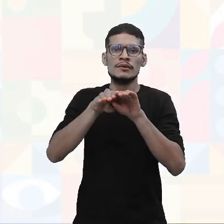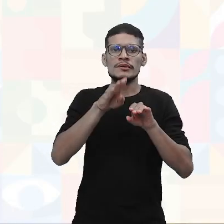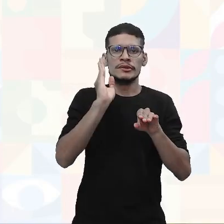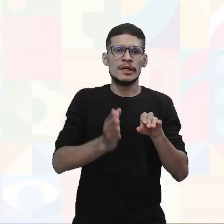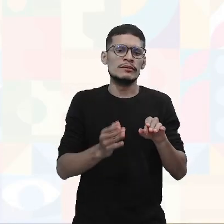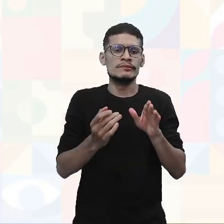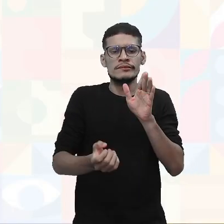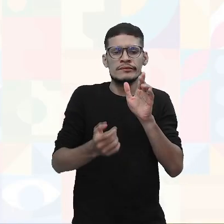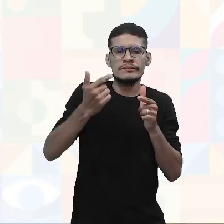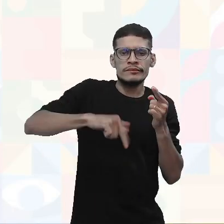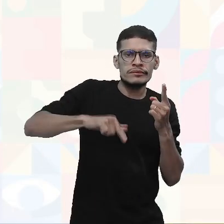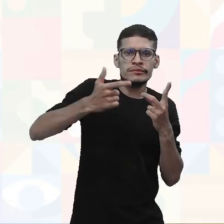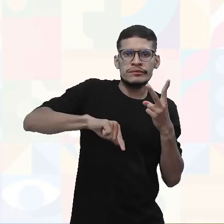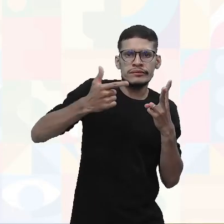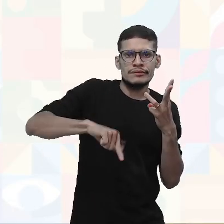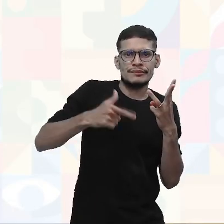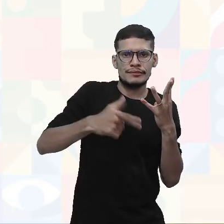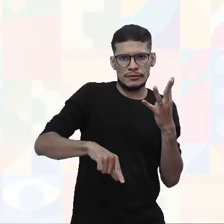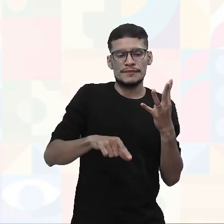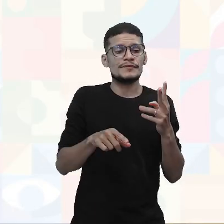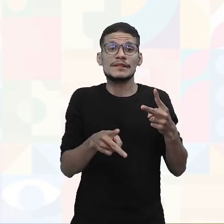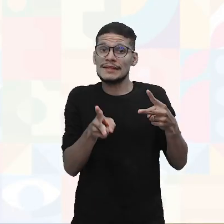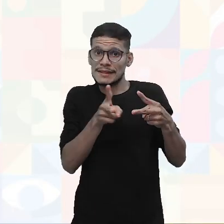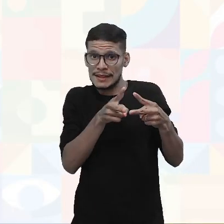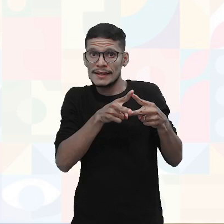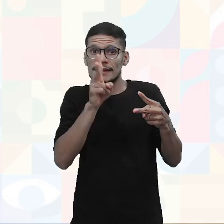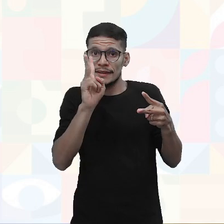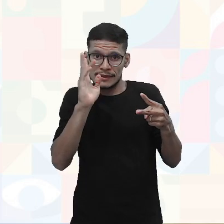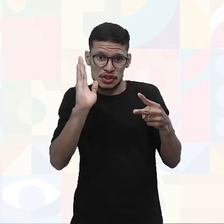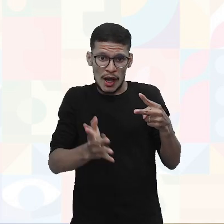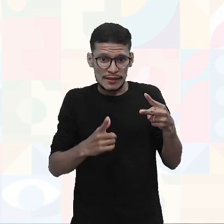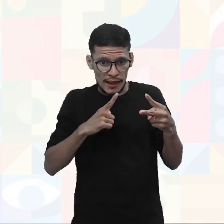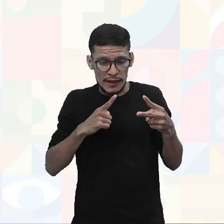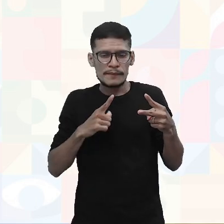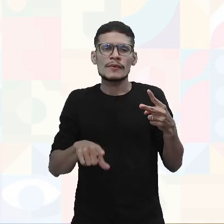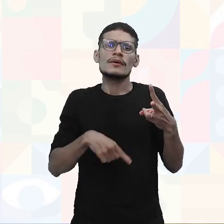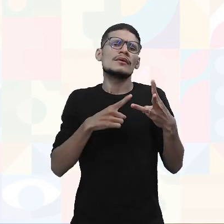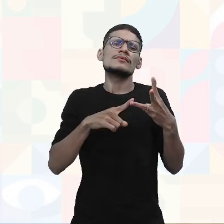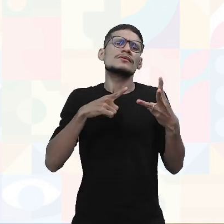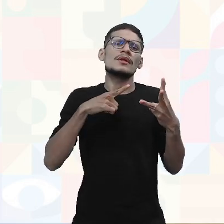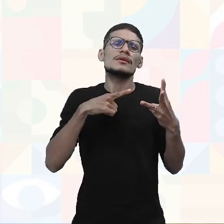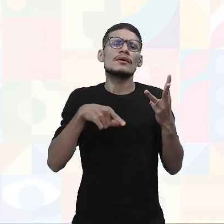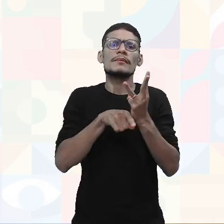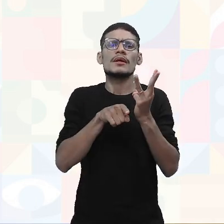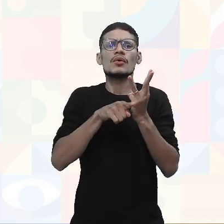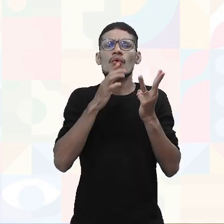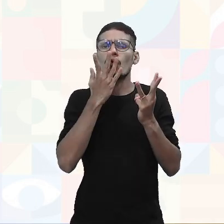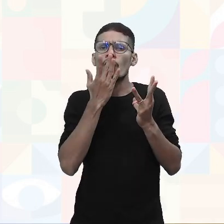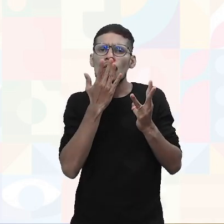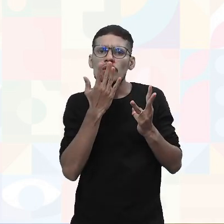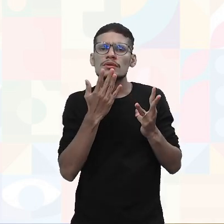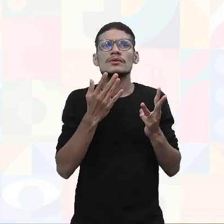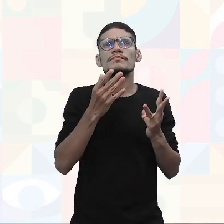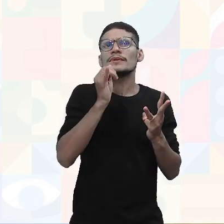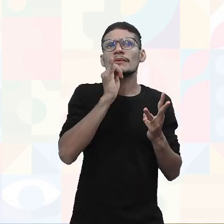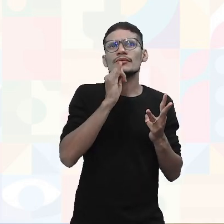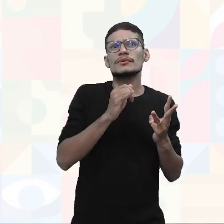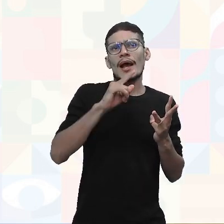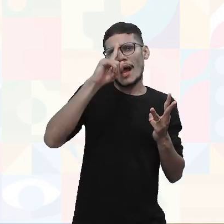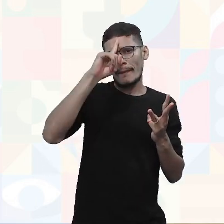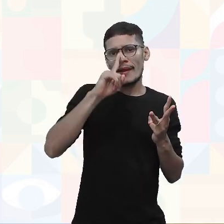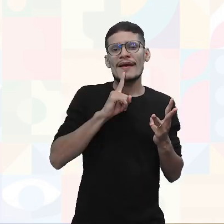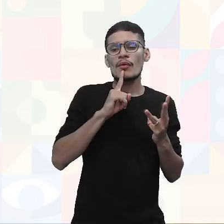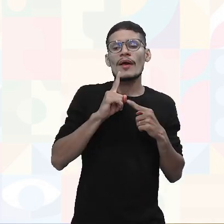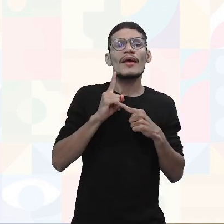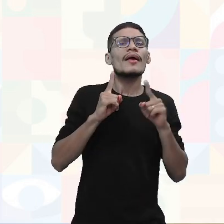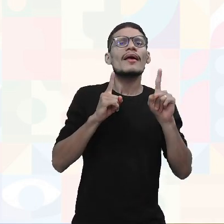normatização. E além dessas duas normas, existe também as cores, né, de escala Munsell, que aí vai dizer, vamos dizer, eu tenho um amarelo, mas esse